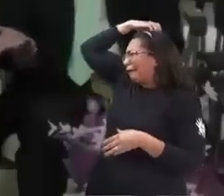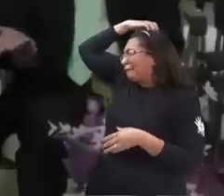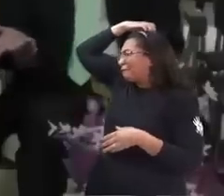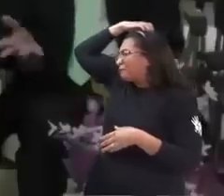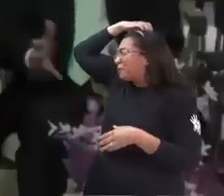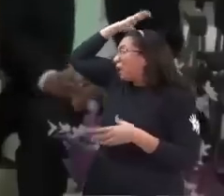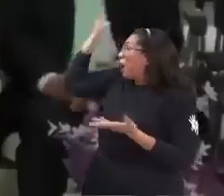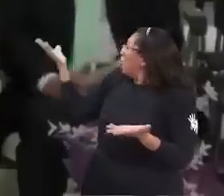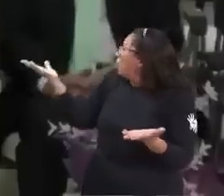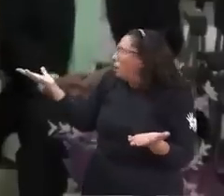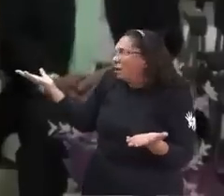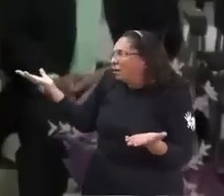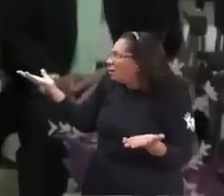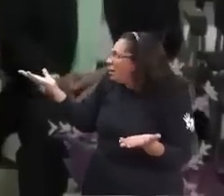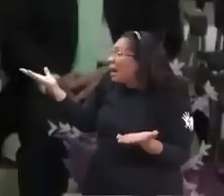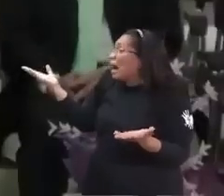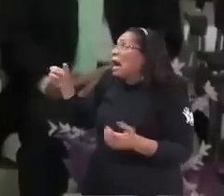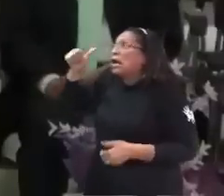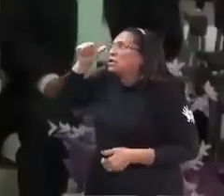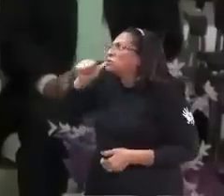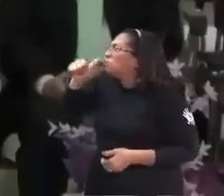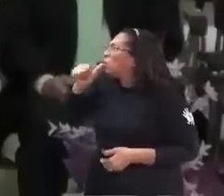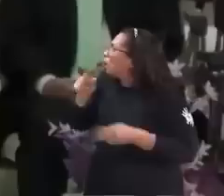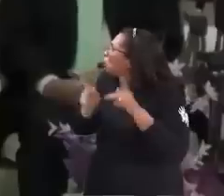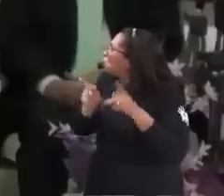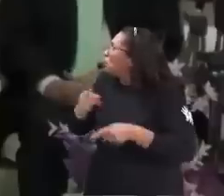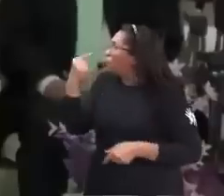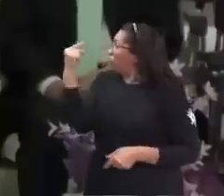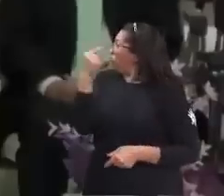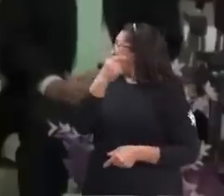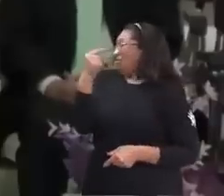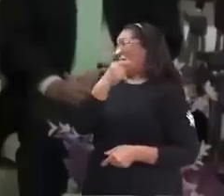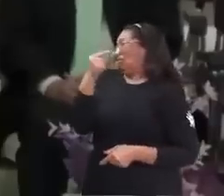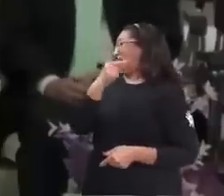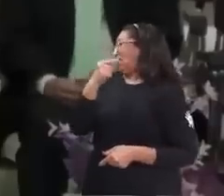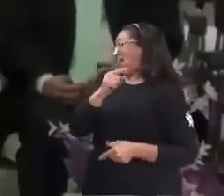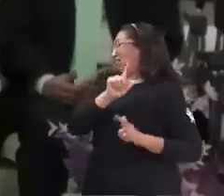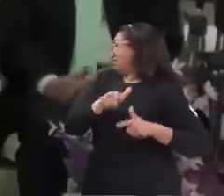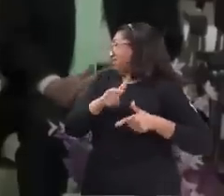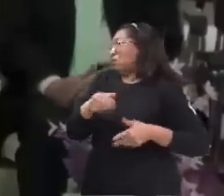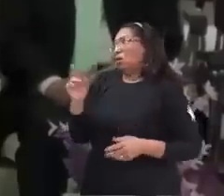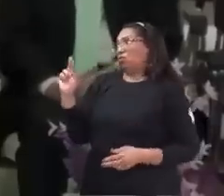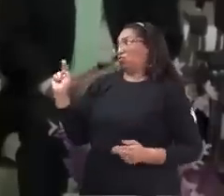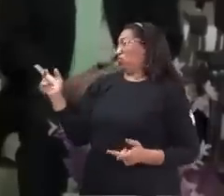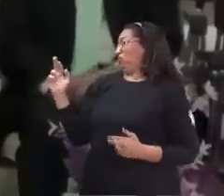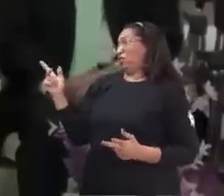já está dando glória, o menino já está vivo, o menino já tem nascido.